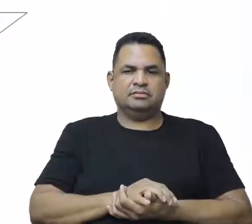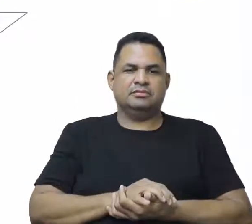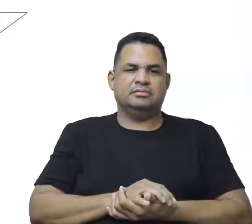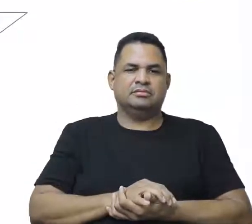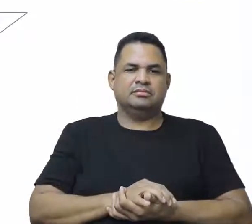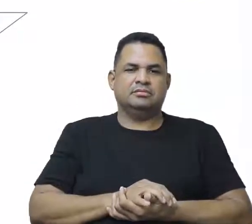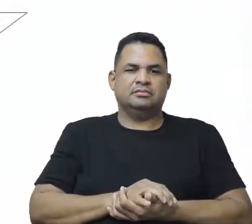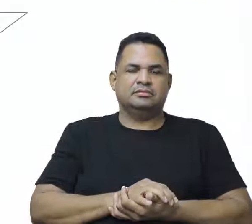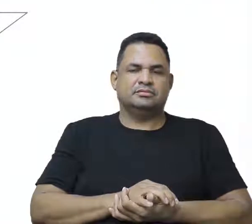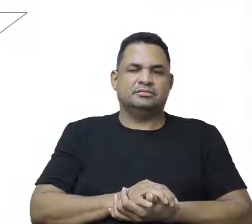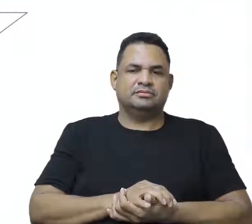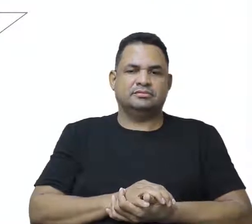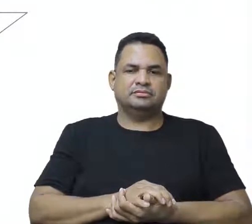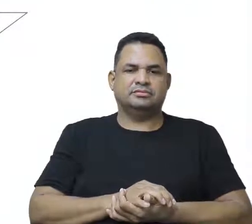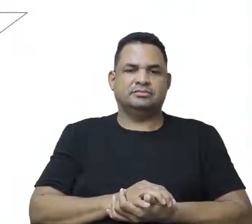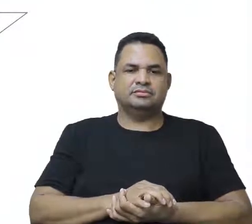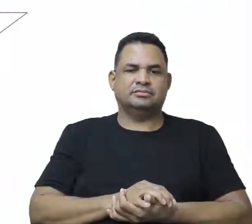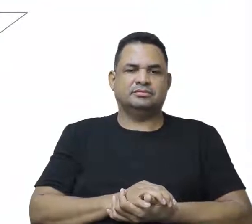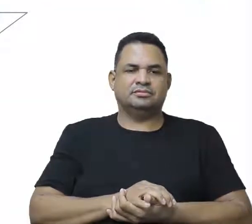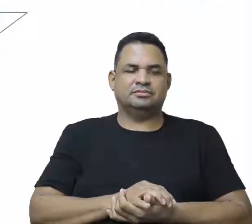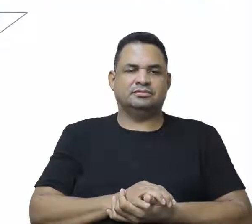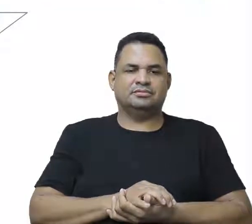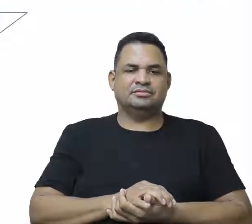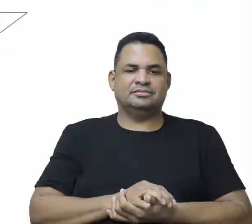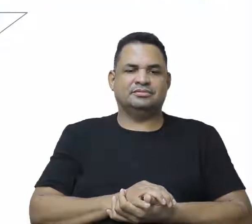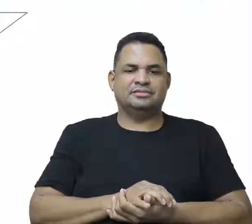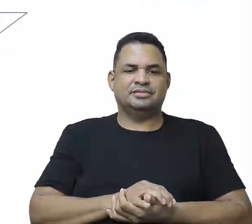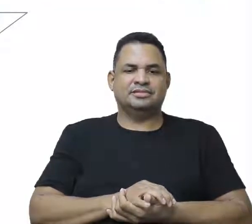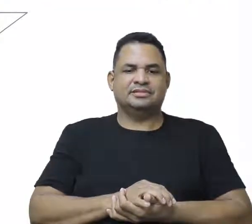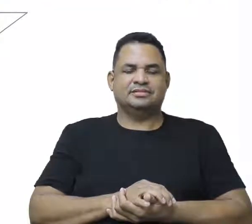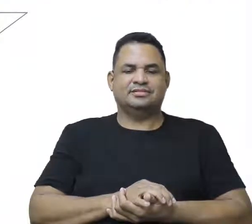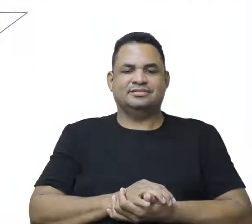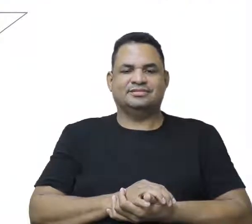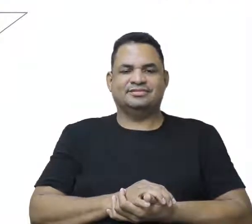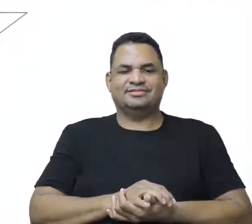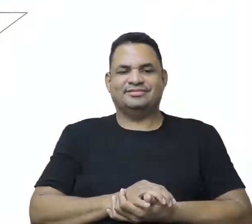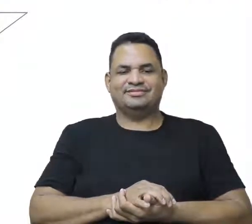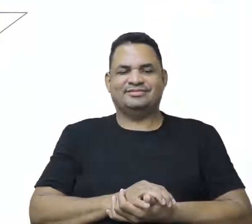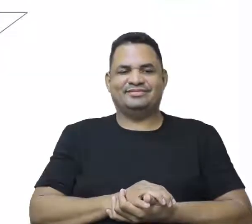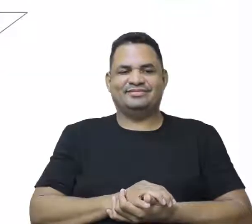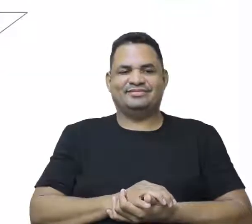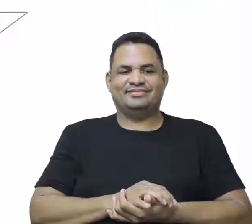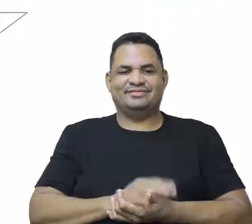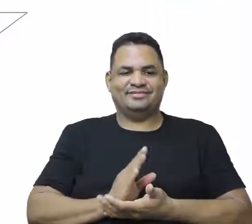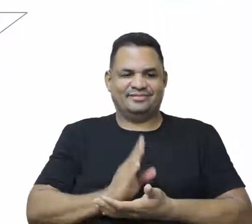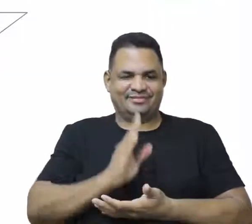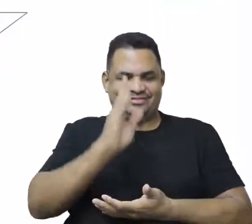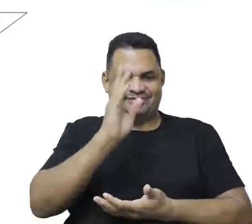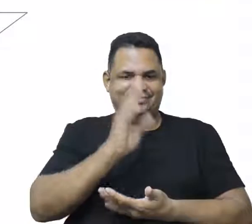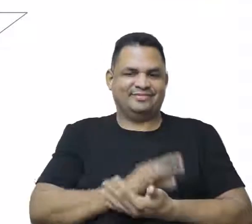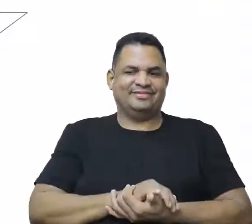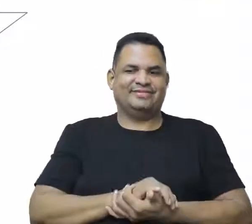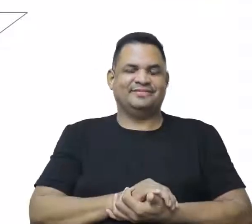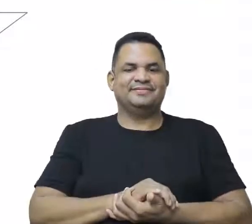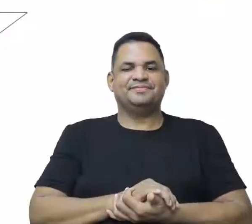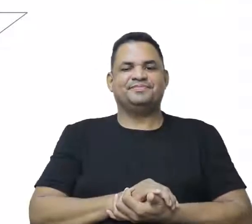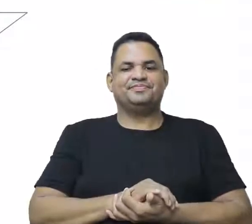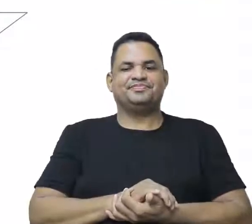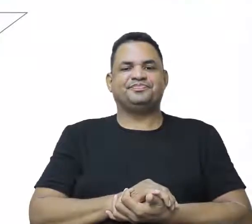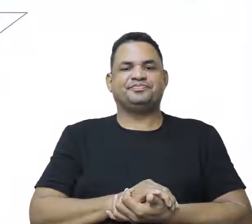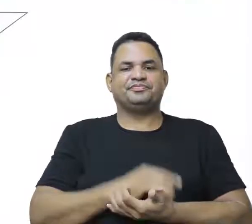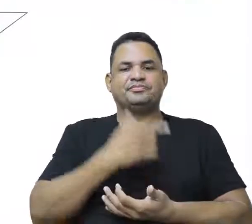é de torre, só tá faltando de pizza. Aí esse ainda não tem, professora, mas vai rolar. Vamos lá, gente.